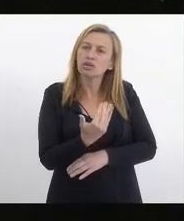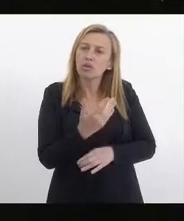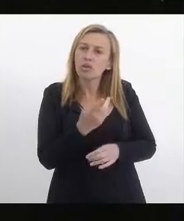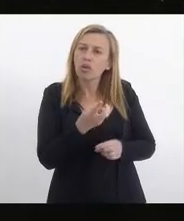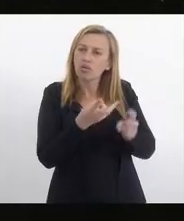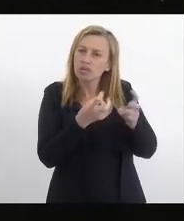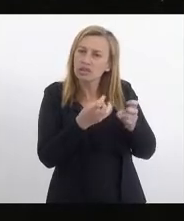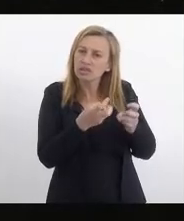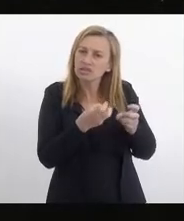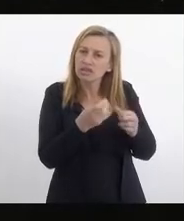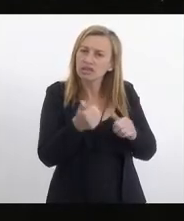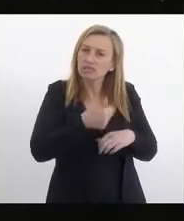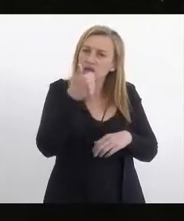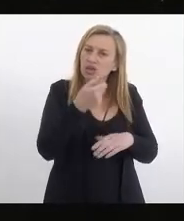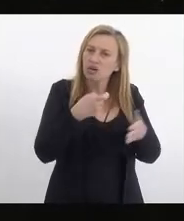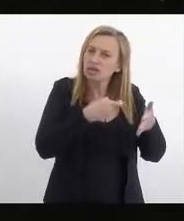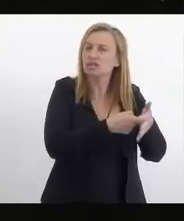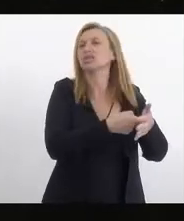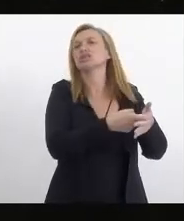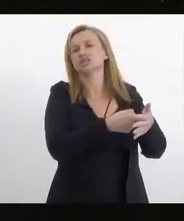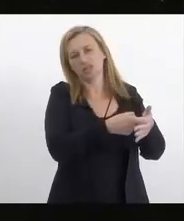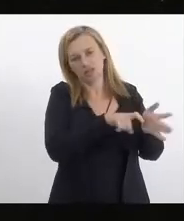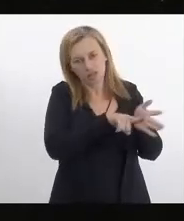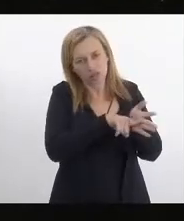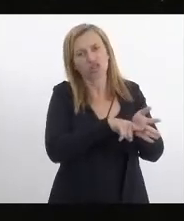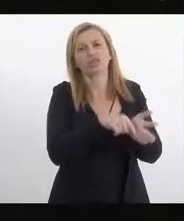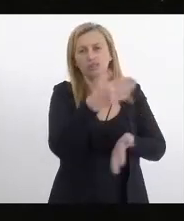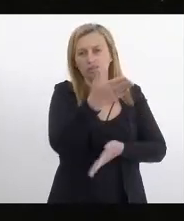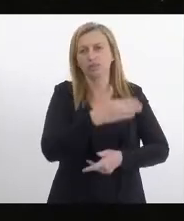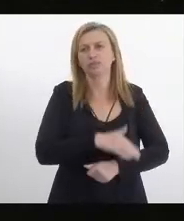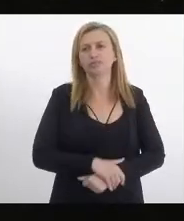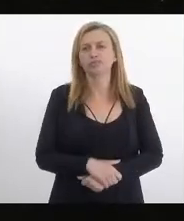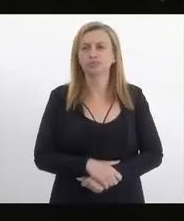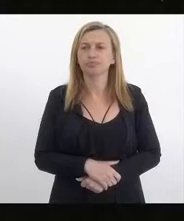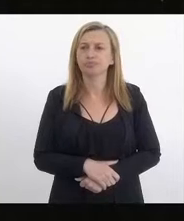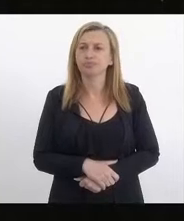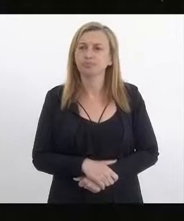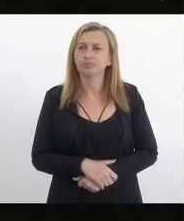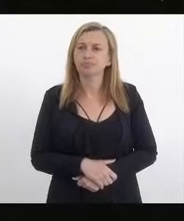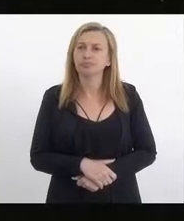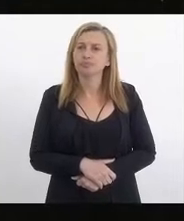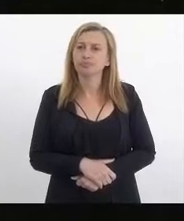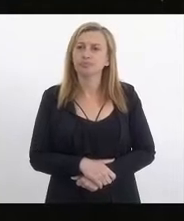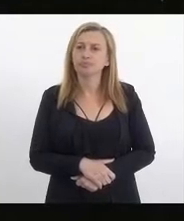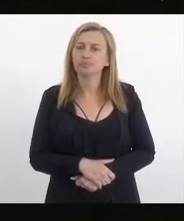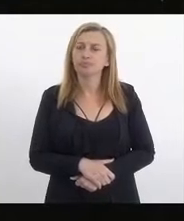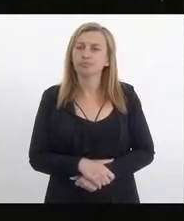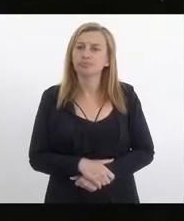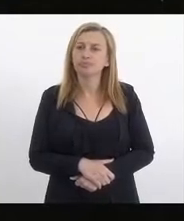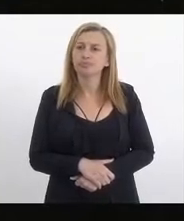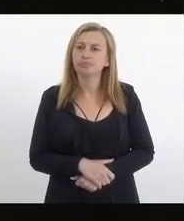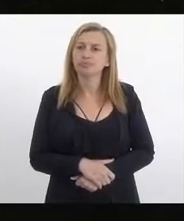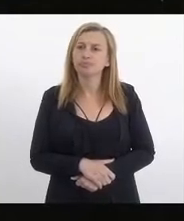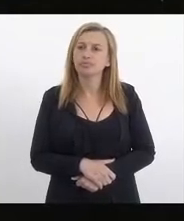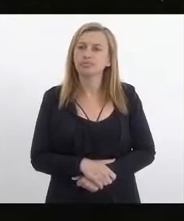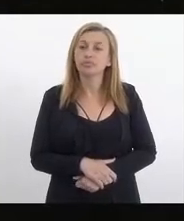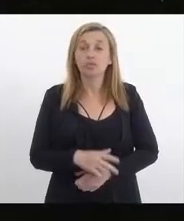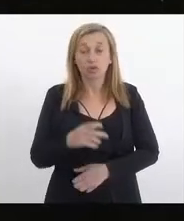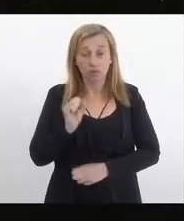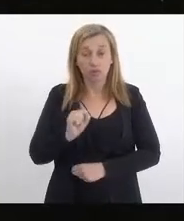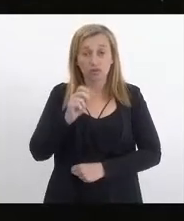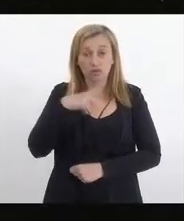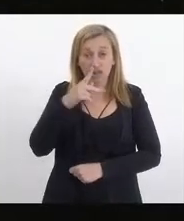intensificasse esta fiscalização. E eu, o que eu tenho a falar